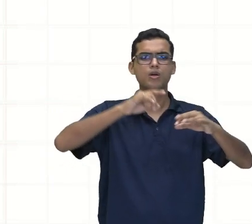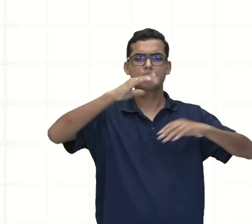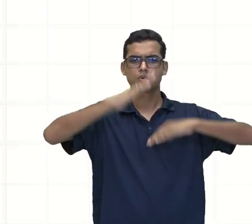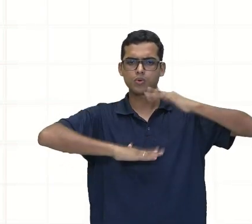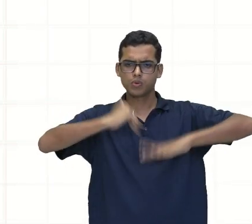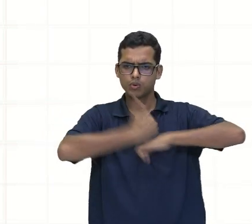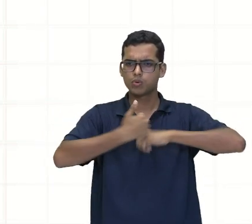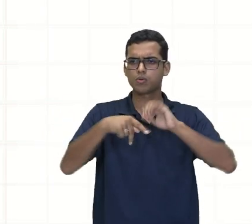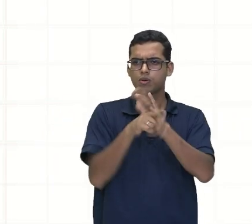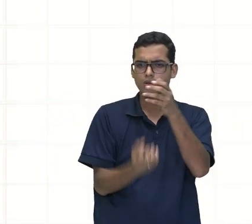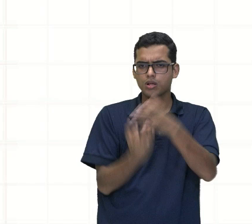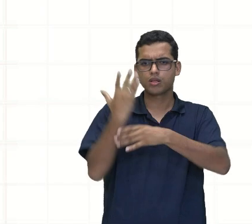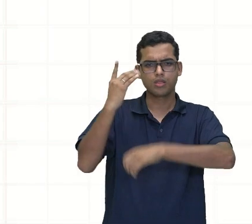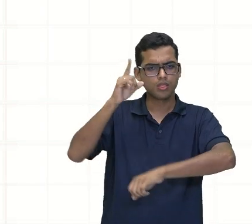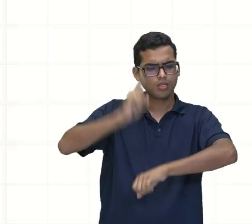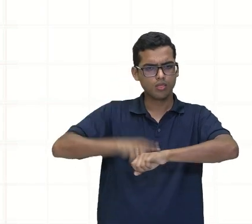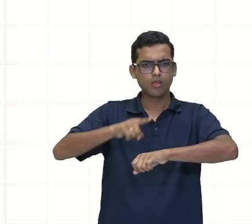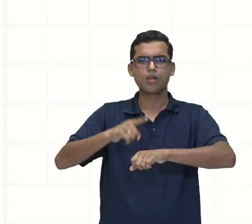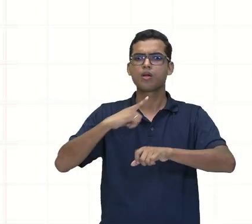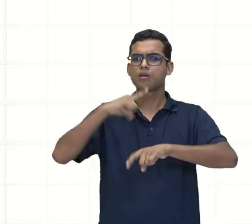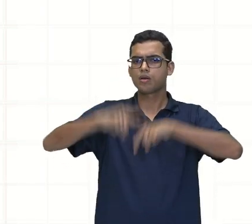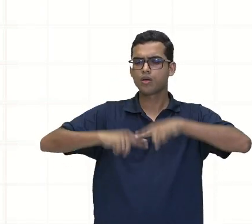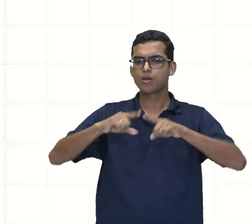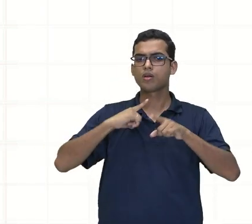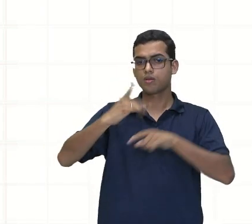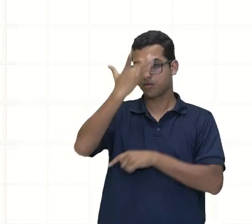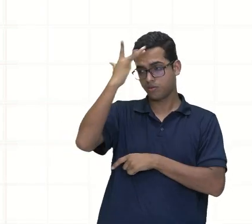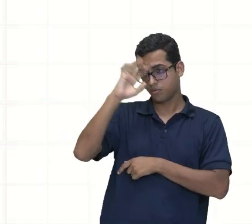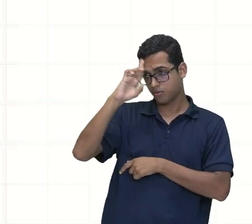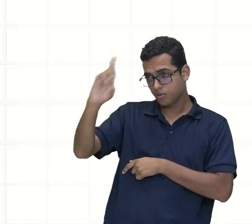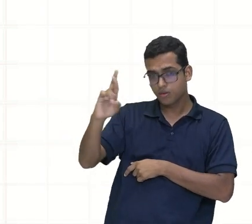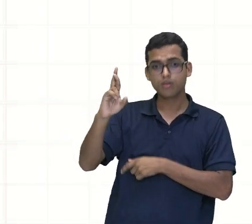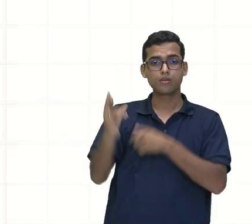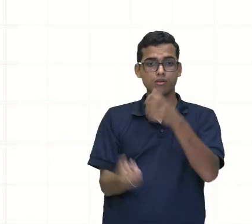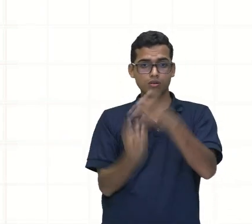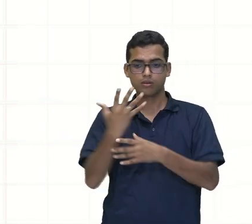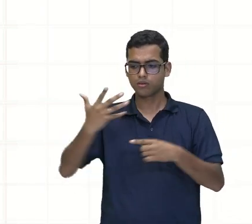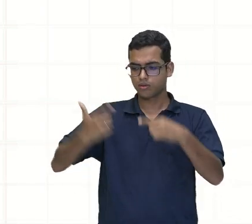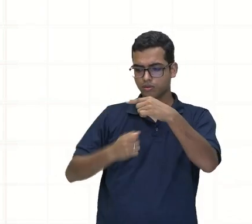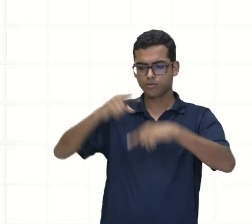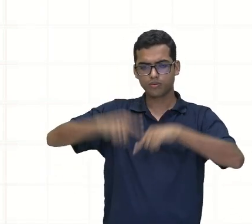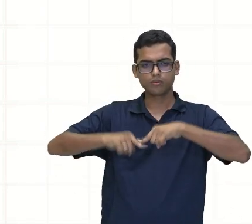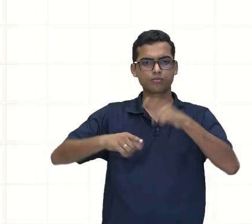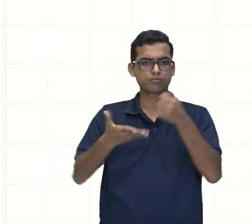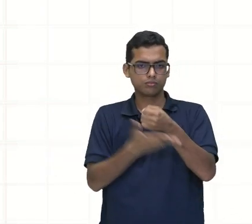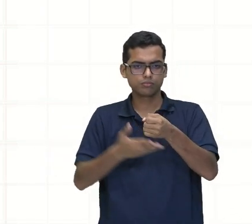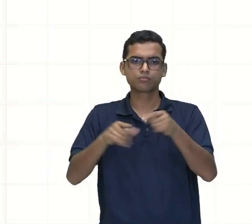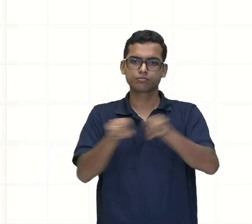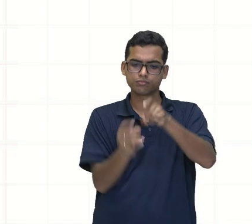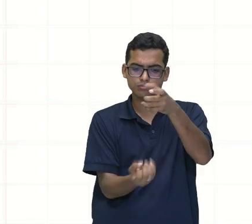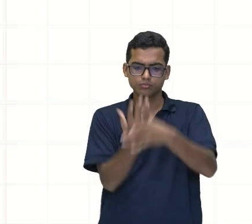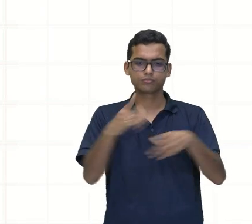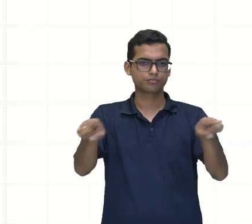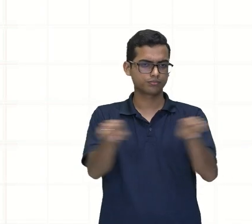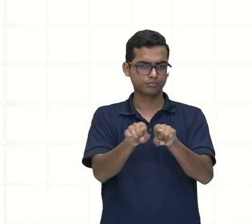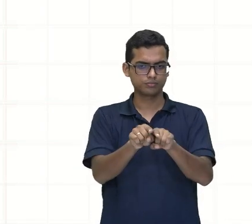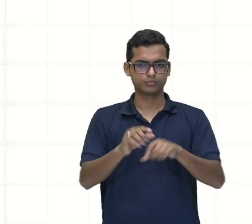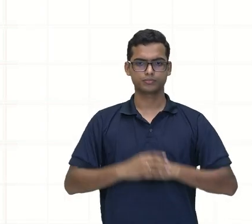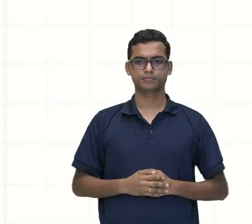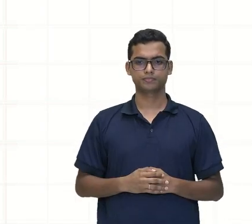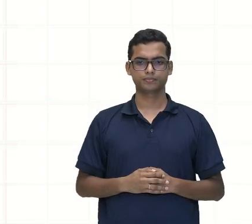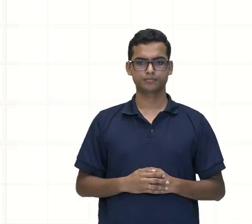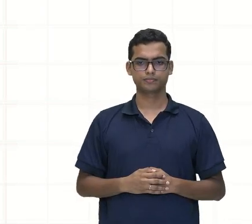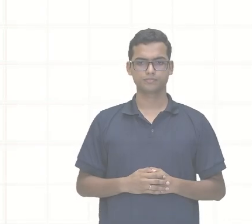que está produzindo, né, a mercadoria, ele é o dono dos meios de produção também. Então, a gente diz que na fase